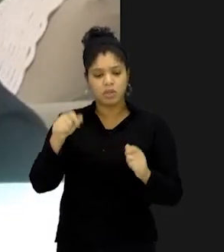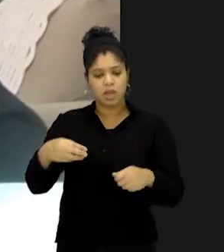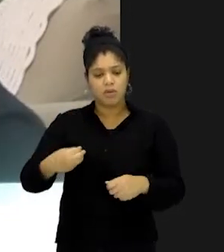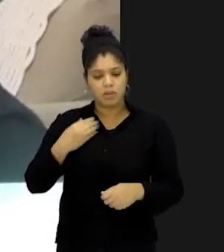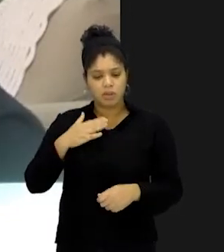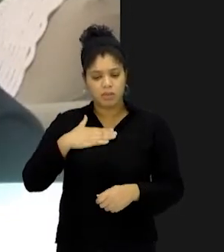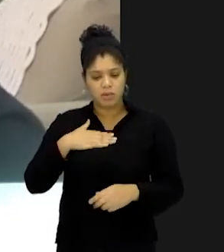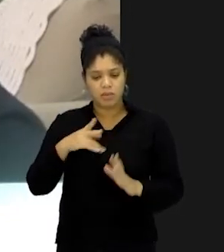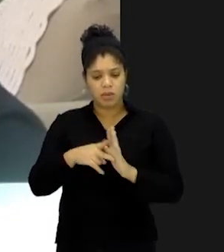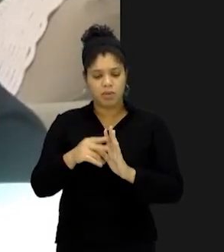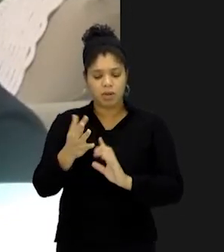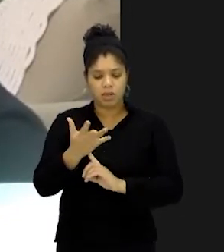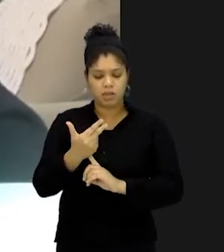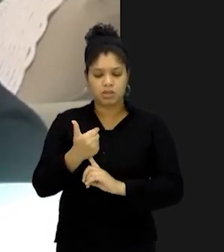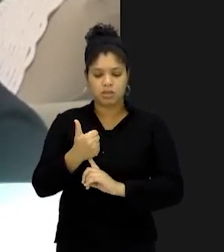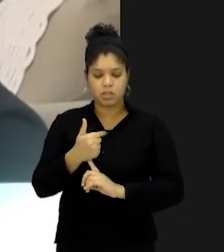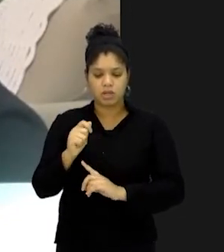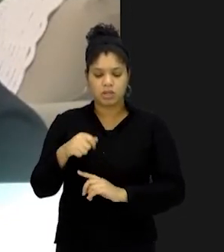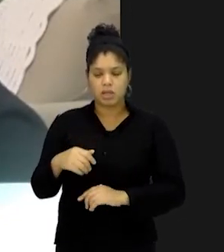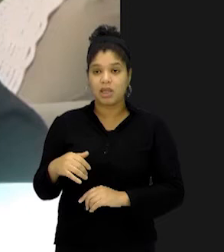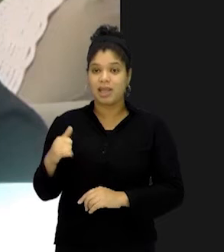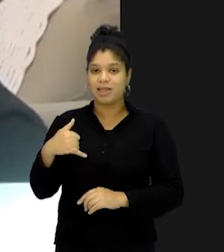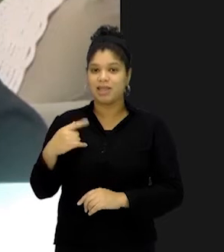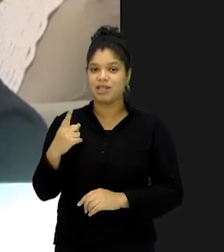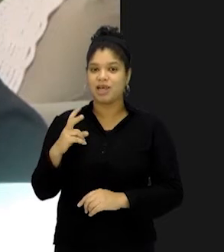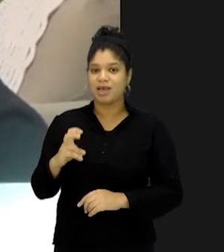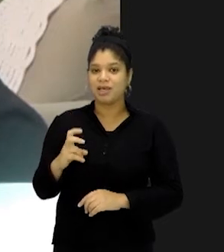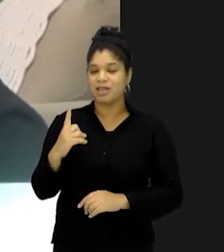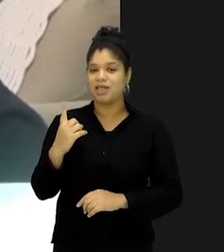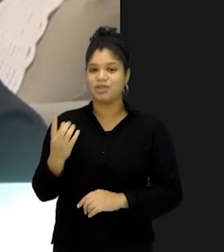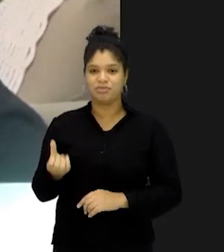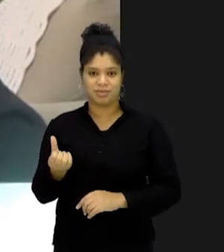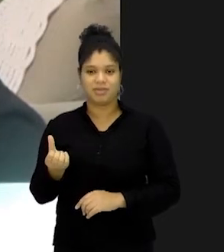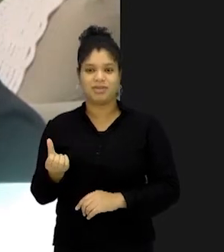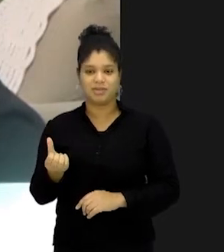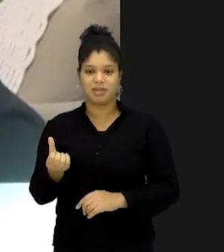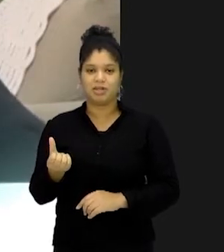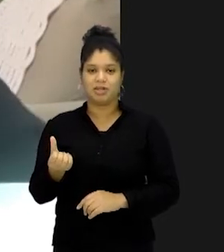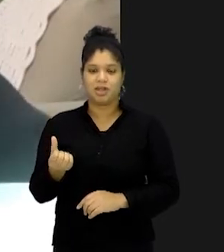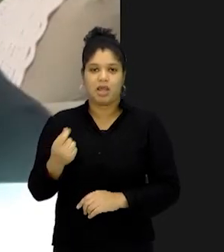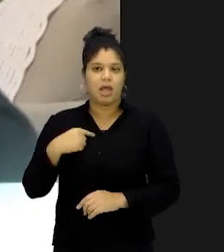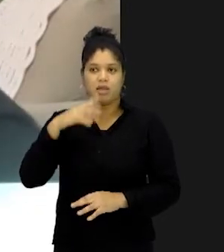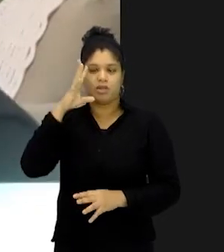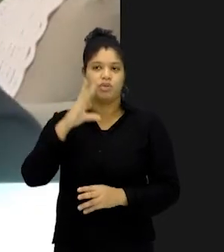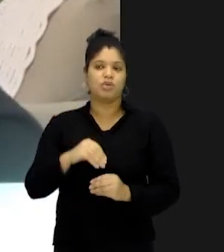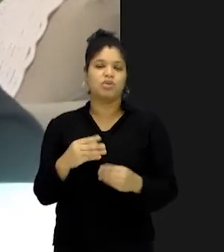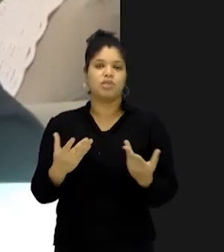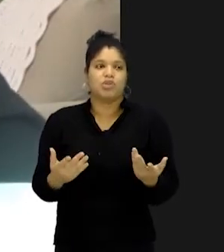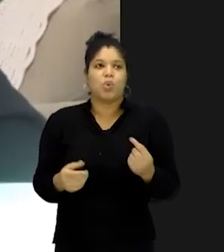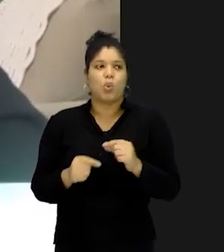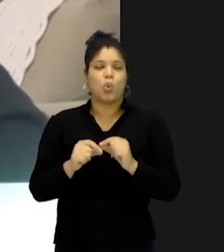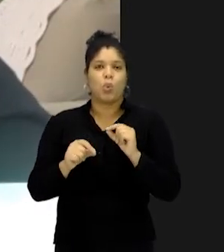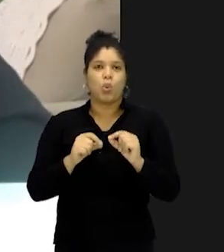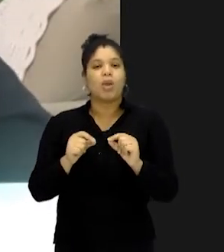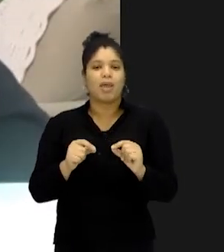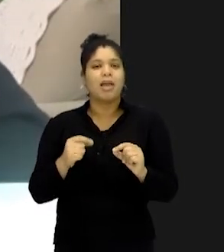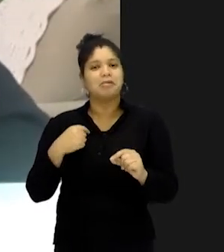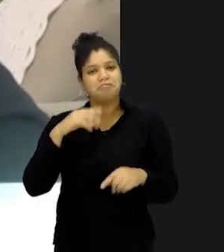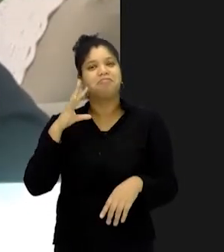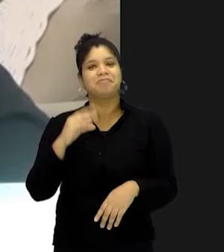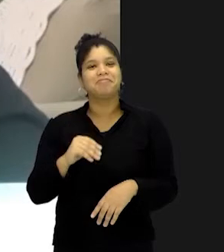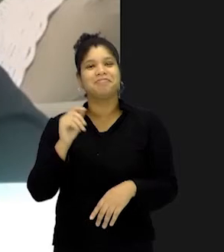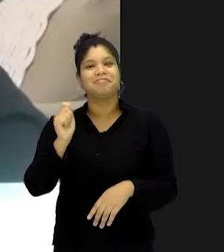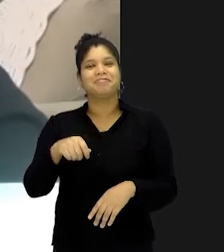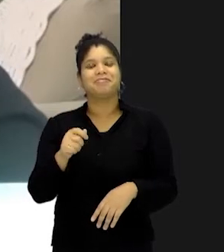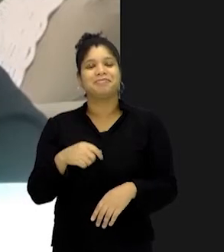estava com 15 para 16 anos, eu falei, um dia eu vou ter que resolver o que eu vou fazer na vida. E já